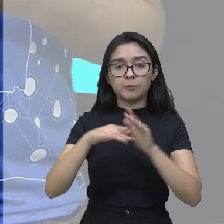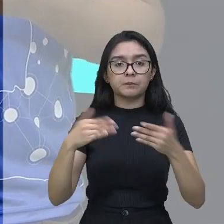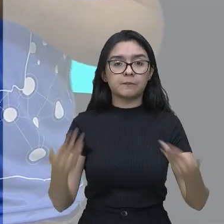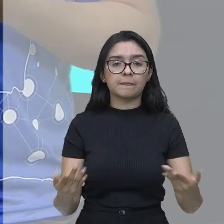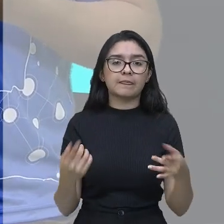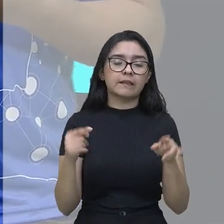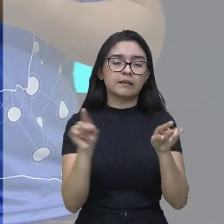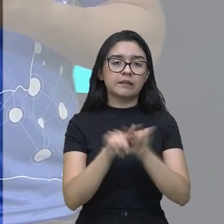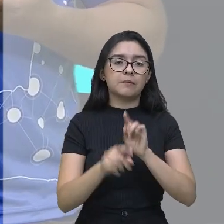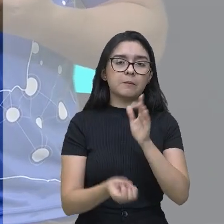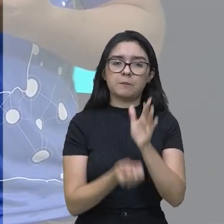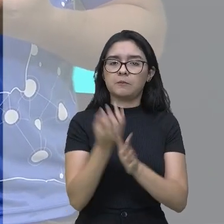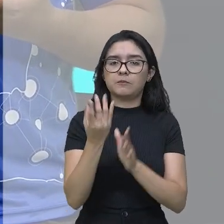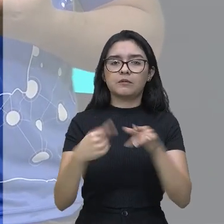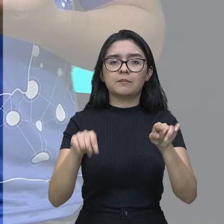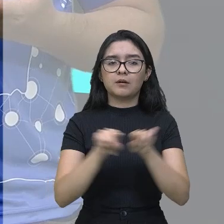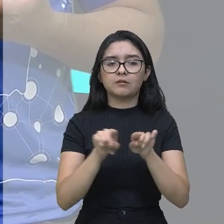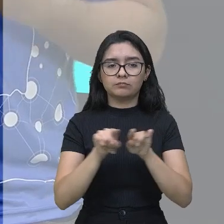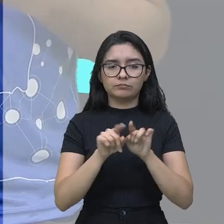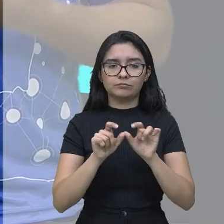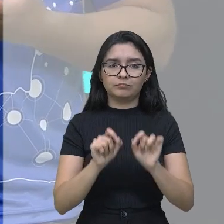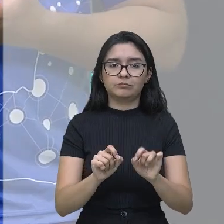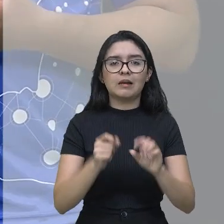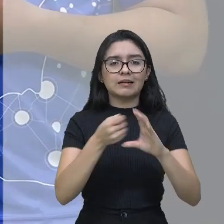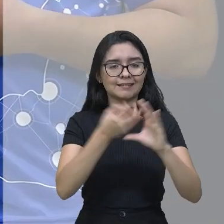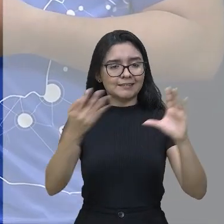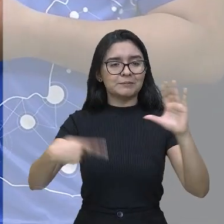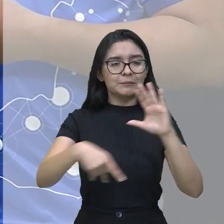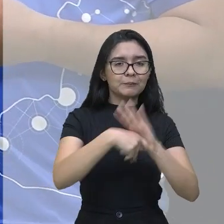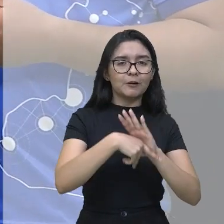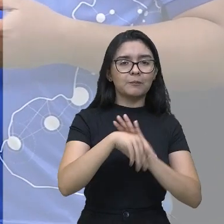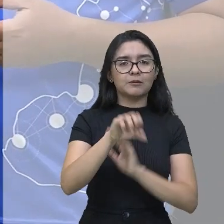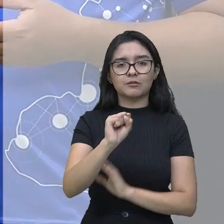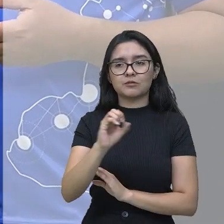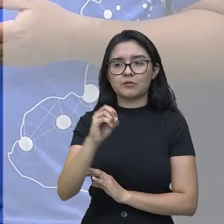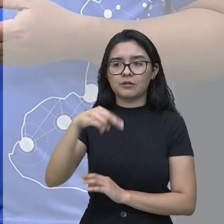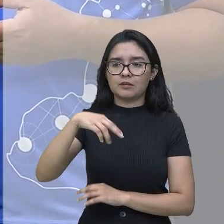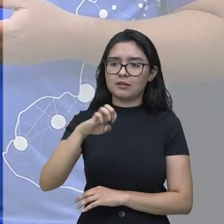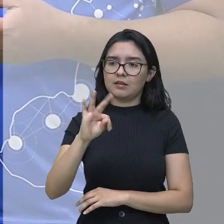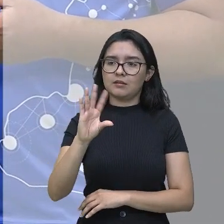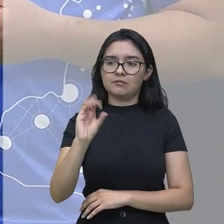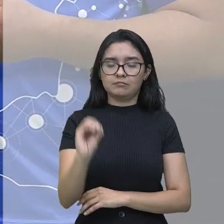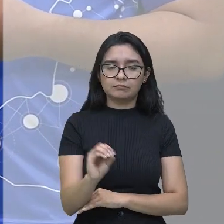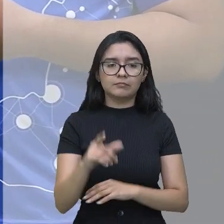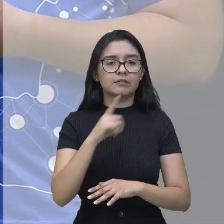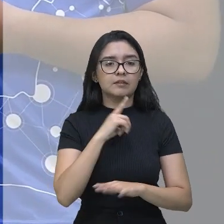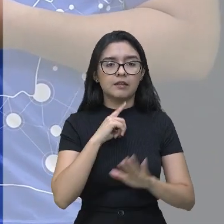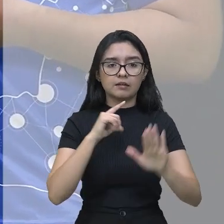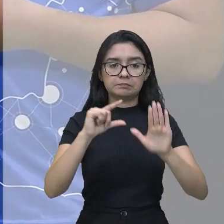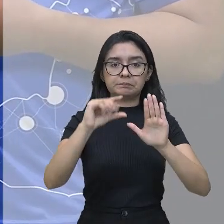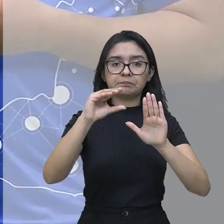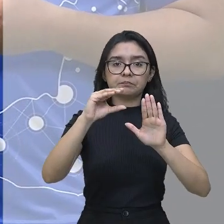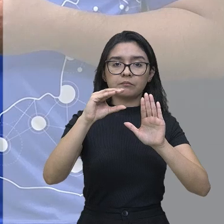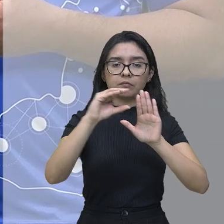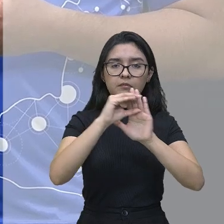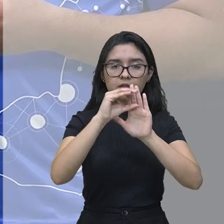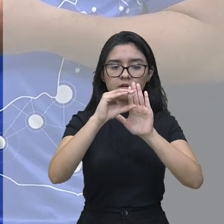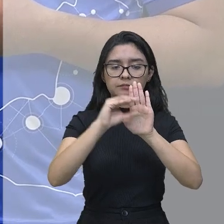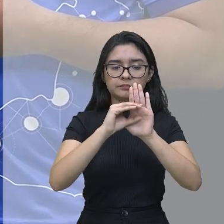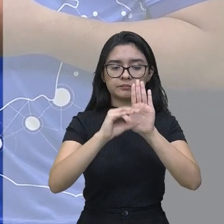produção existe um jeito de fazer Soneto então observem que nós vamos ter versos como esses aqui